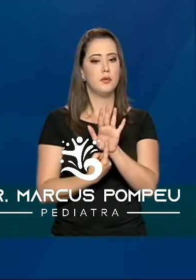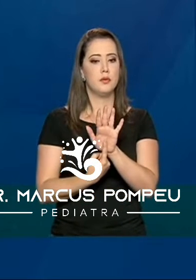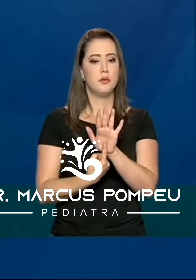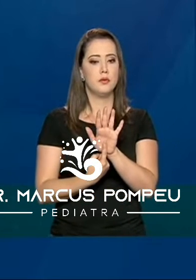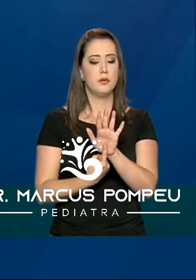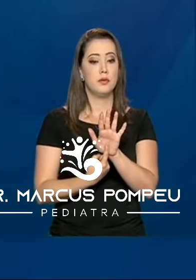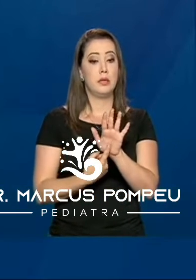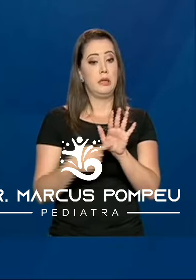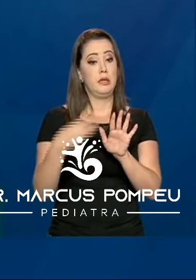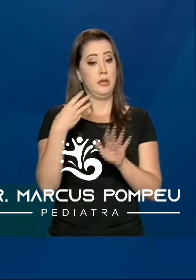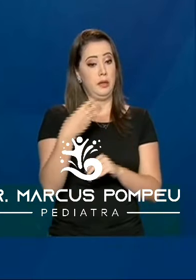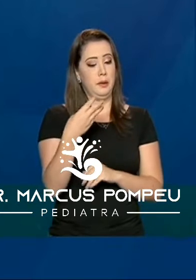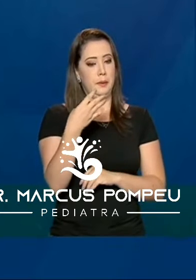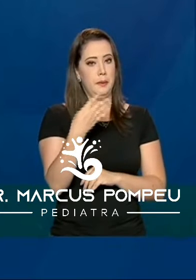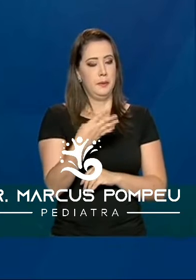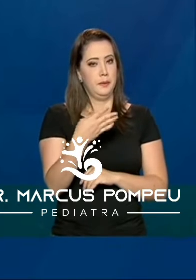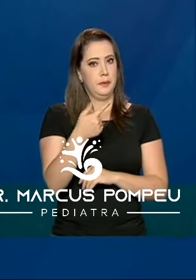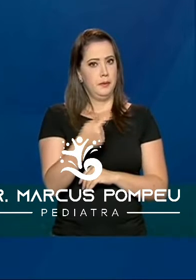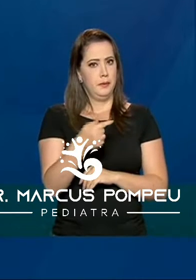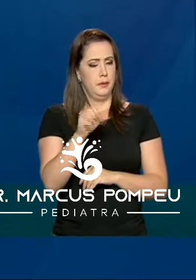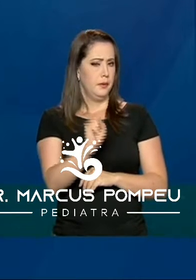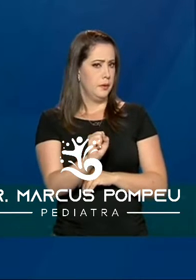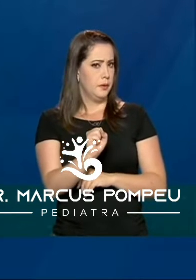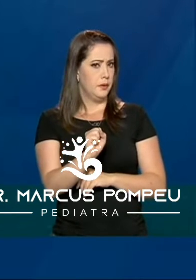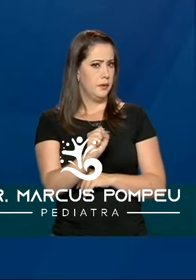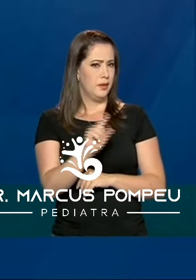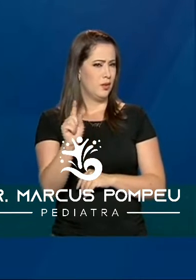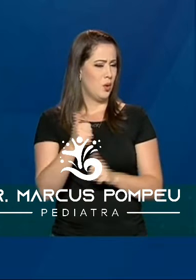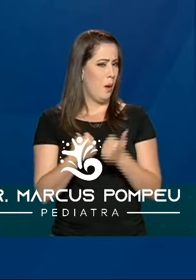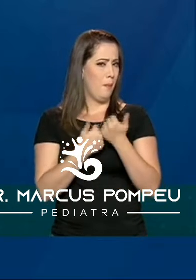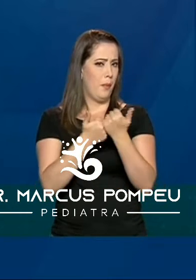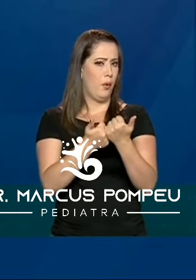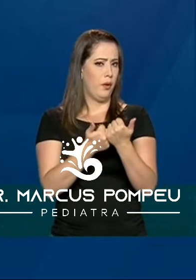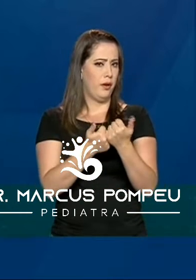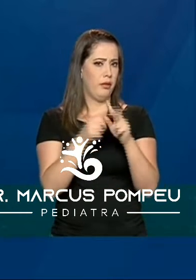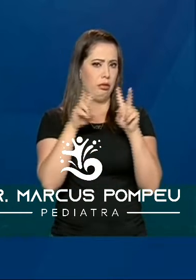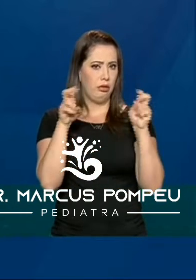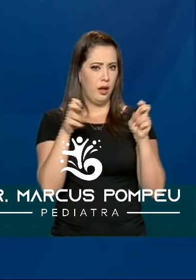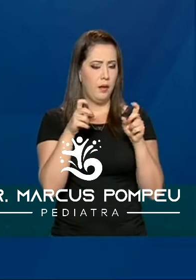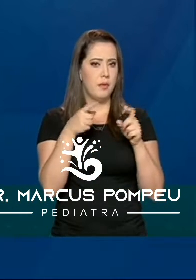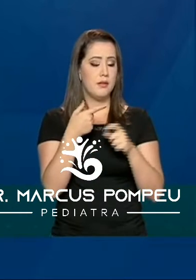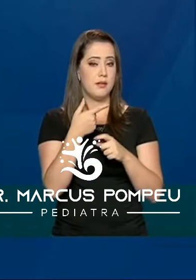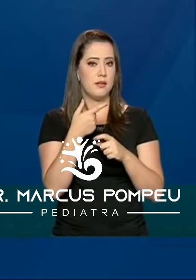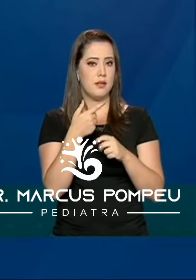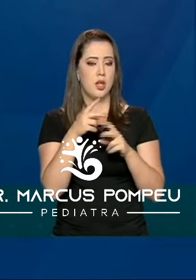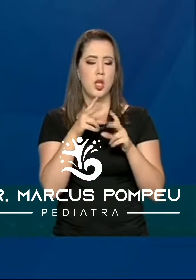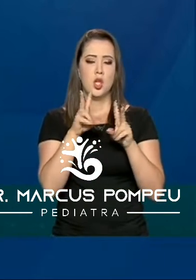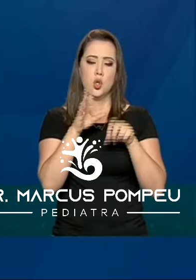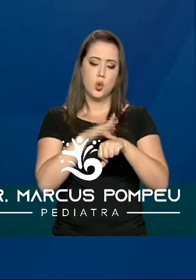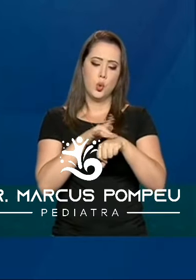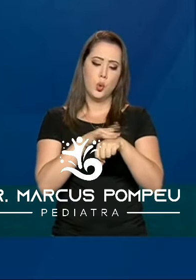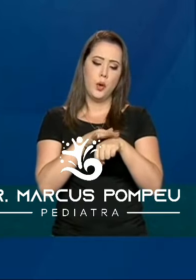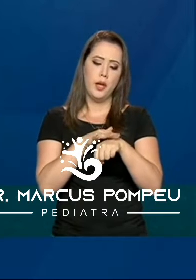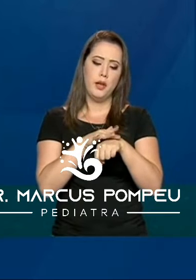4, 7, 8, não só favorece as doenças virais, mas favorece a indução